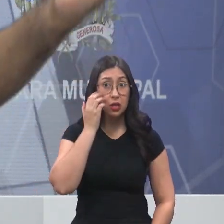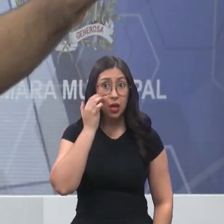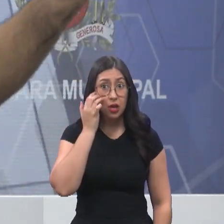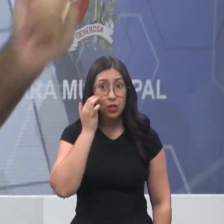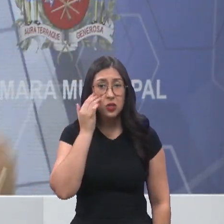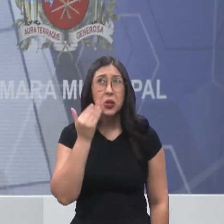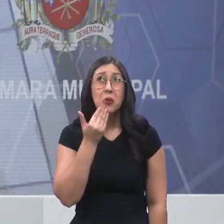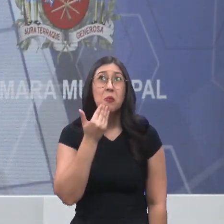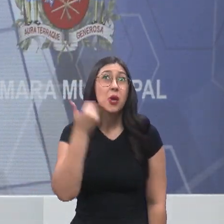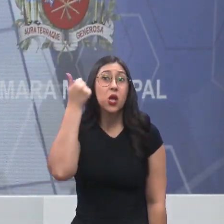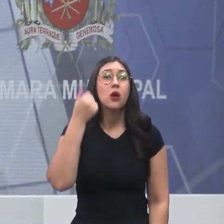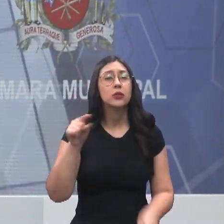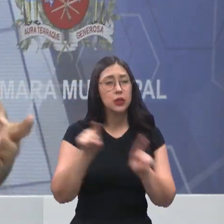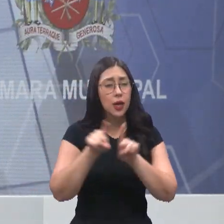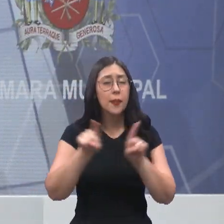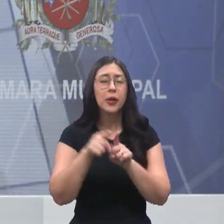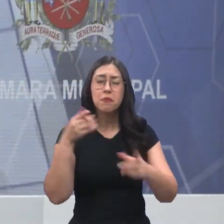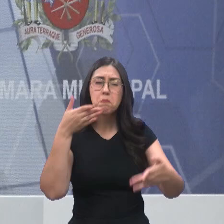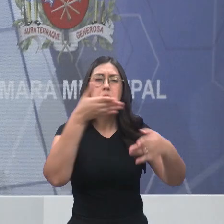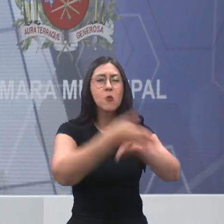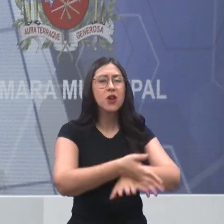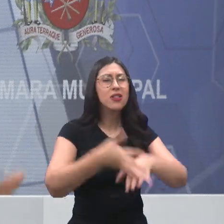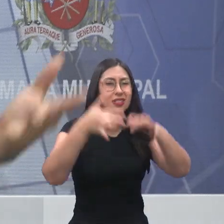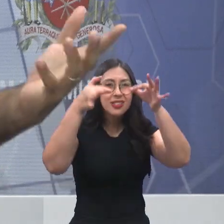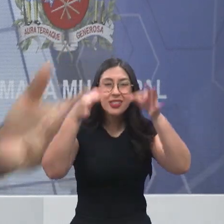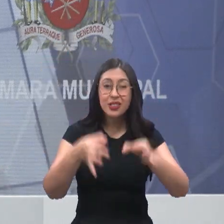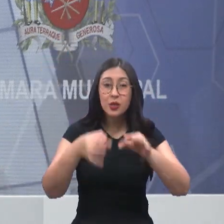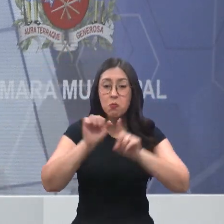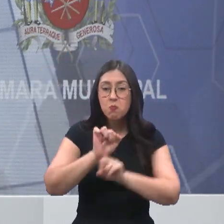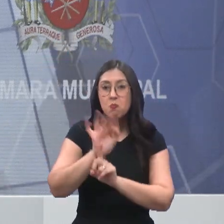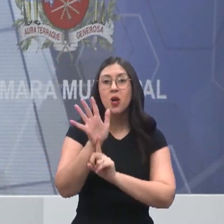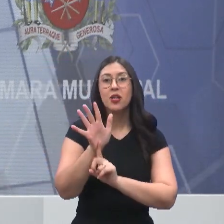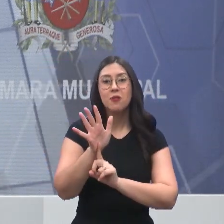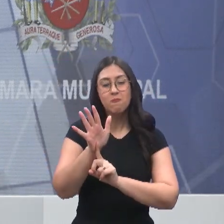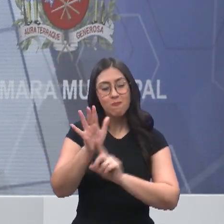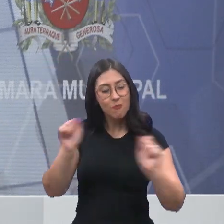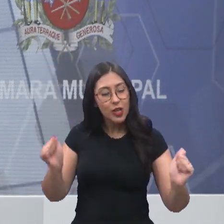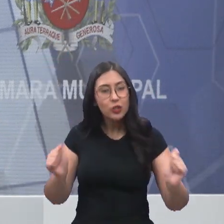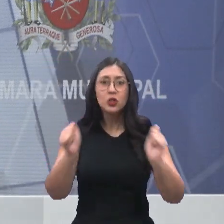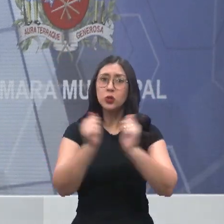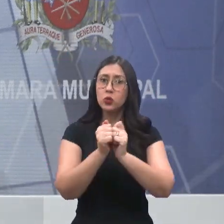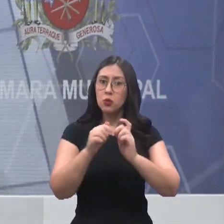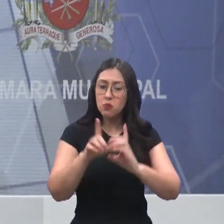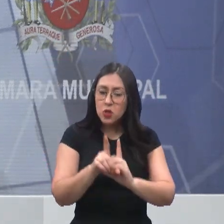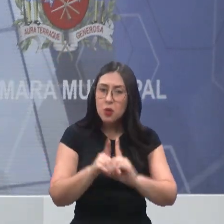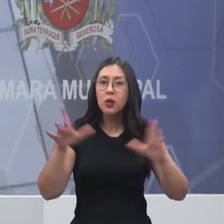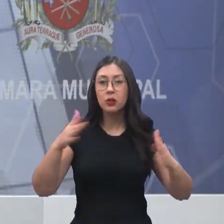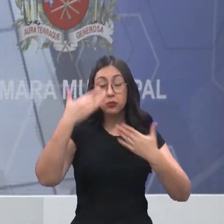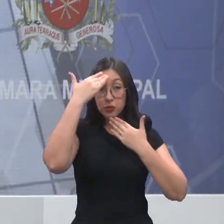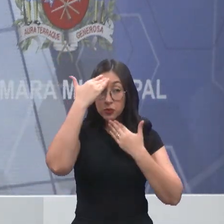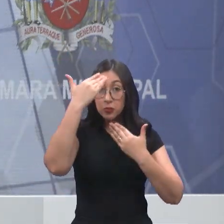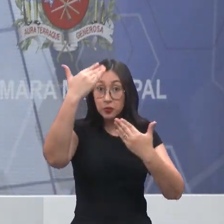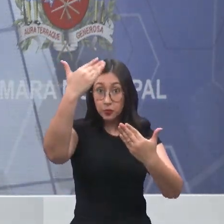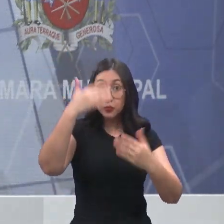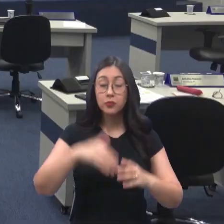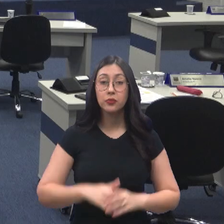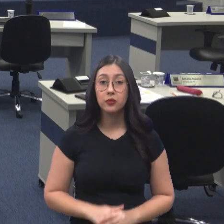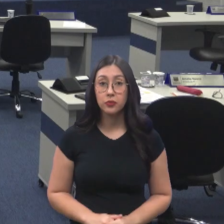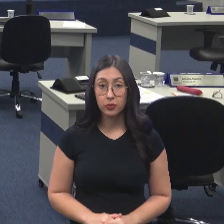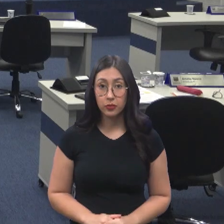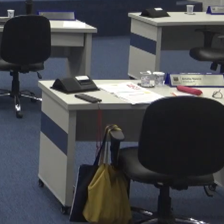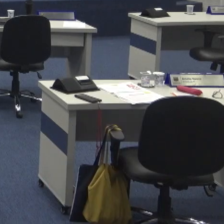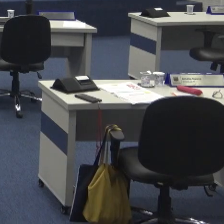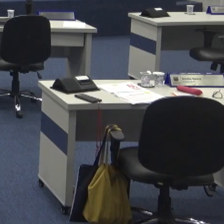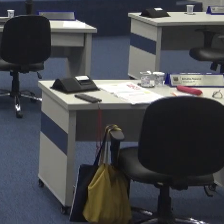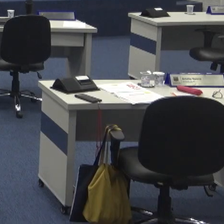Brasil, esteve lá, e eu tenho certeza que o republicano está conosco nesta luta pela democracia. Obrigado, senhor presidente.